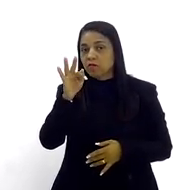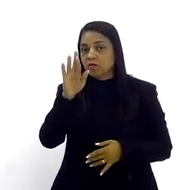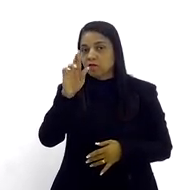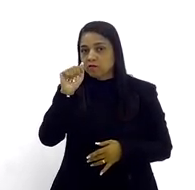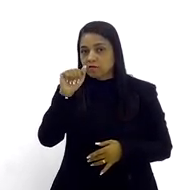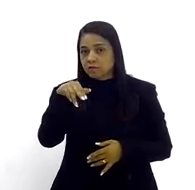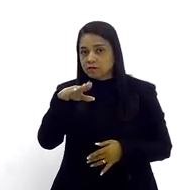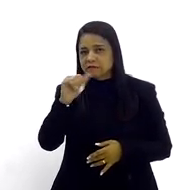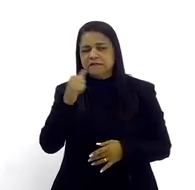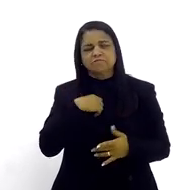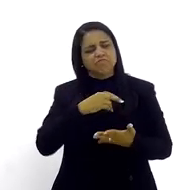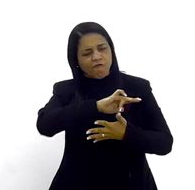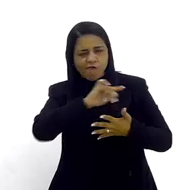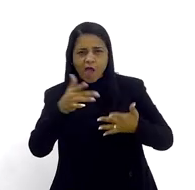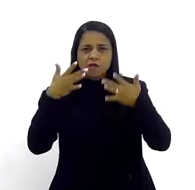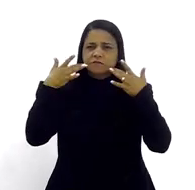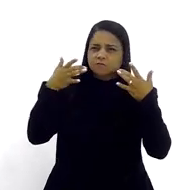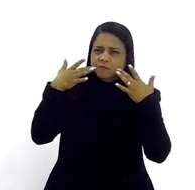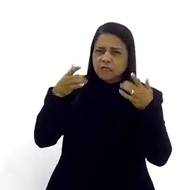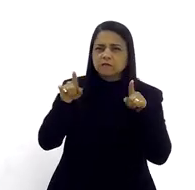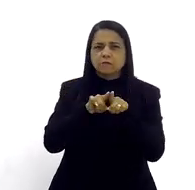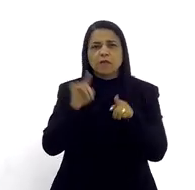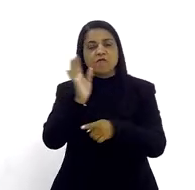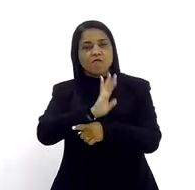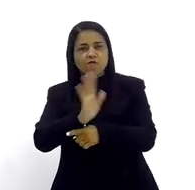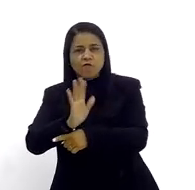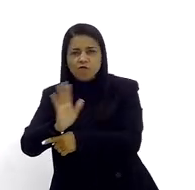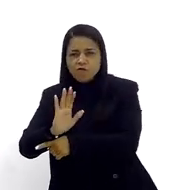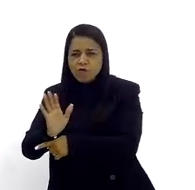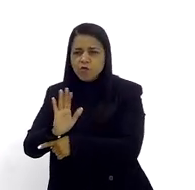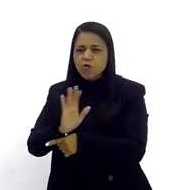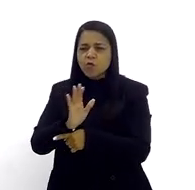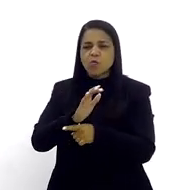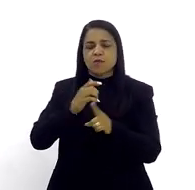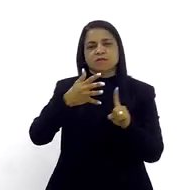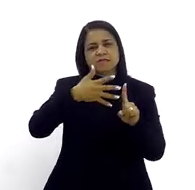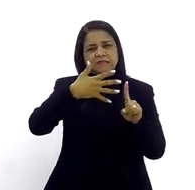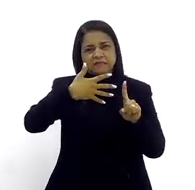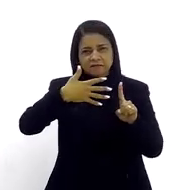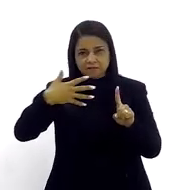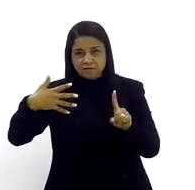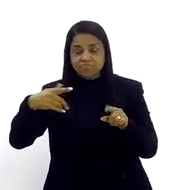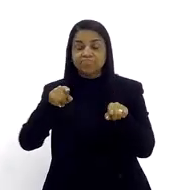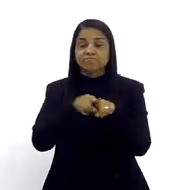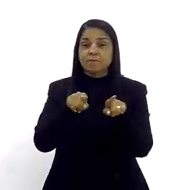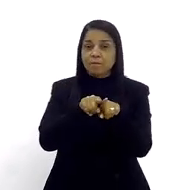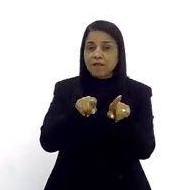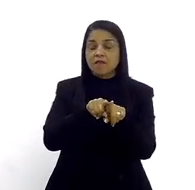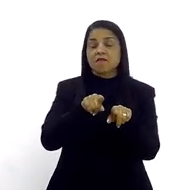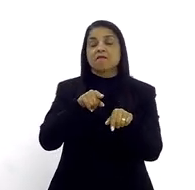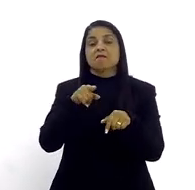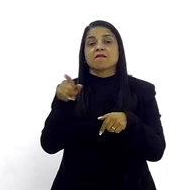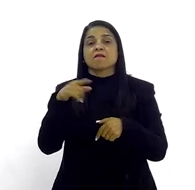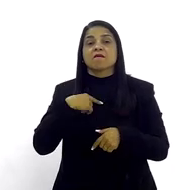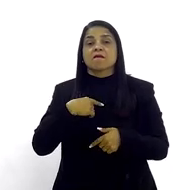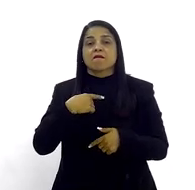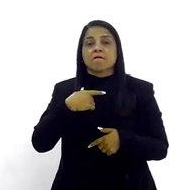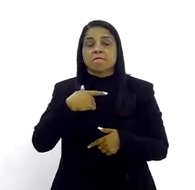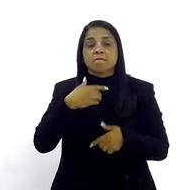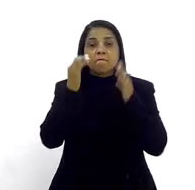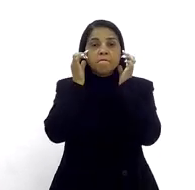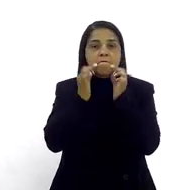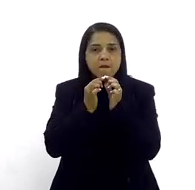espetáculos e ele dirigiu um filme agora na Netflix chamar barba cabelo bigode e dirige as temporadas agora